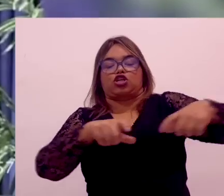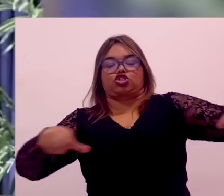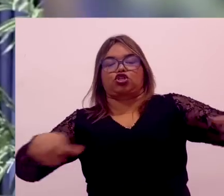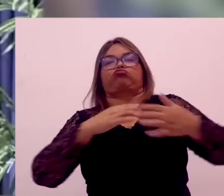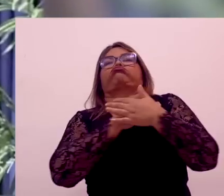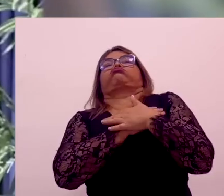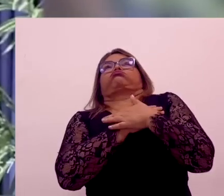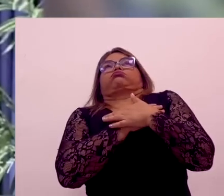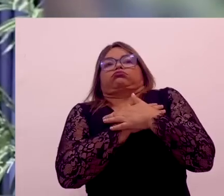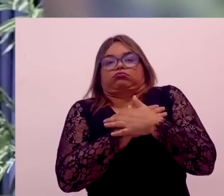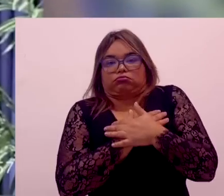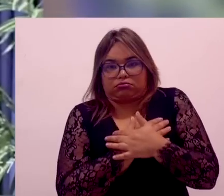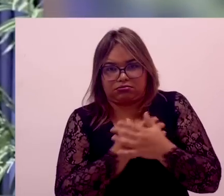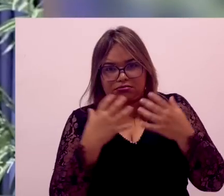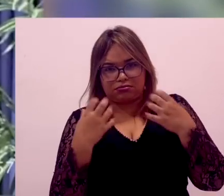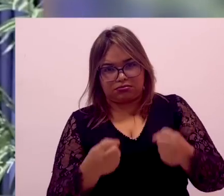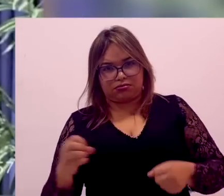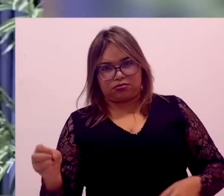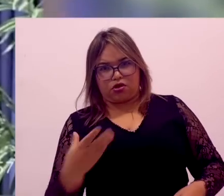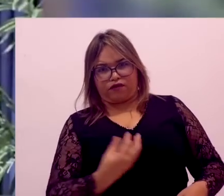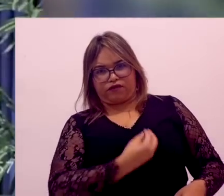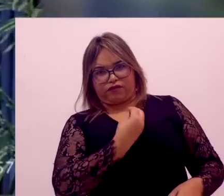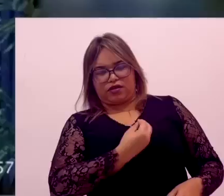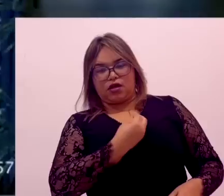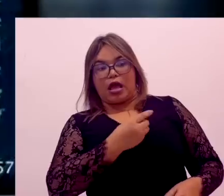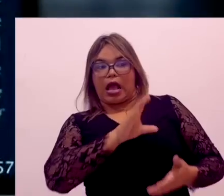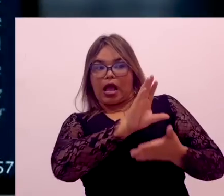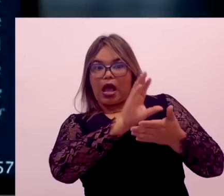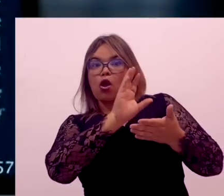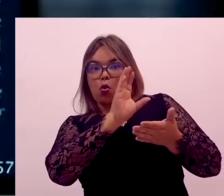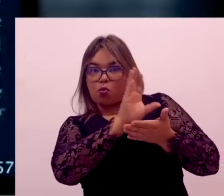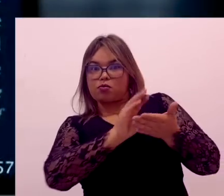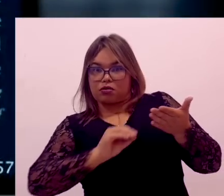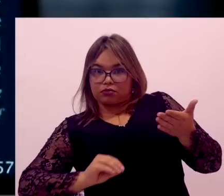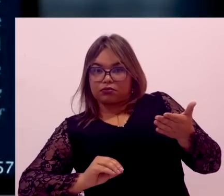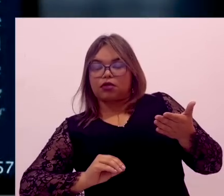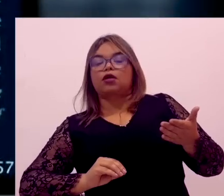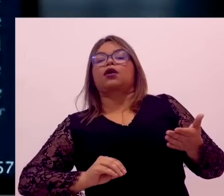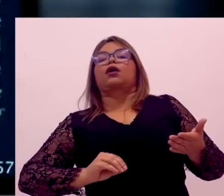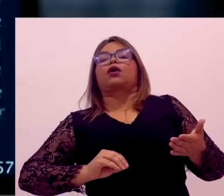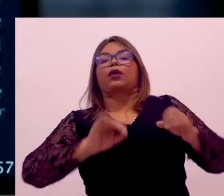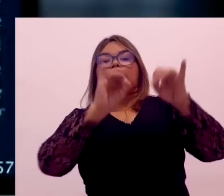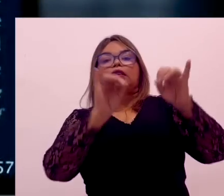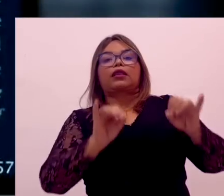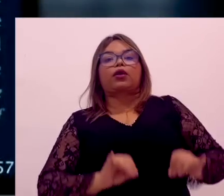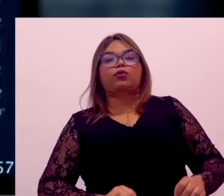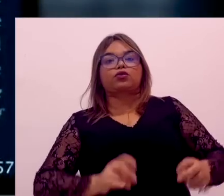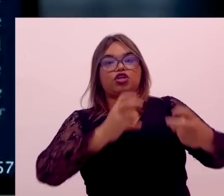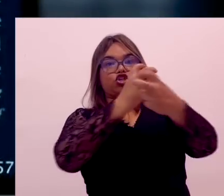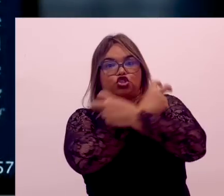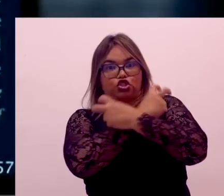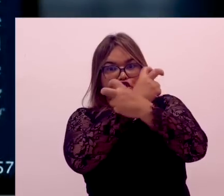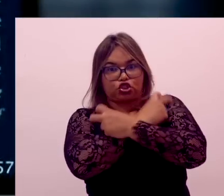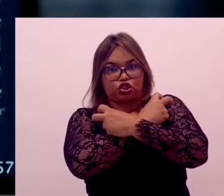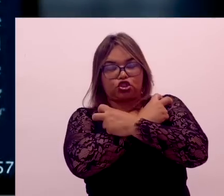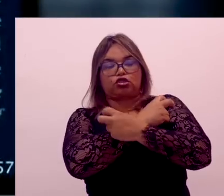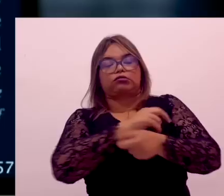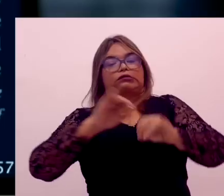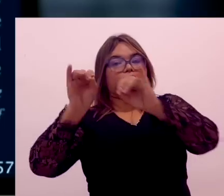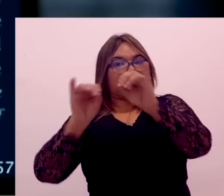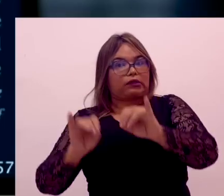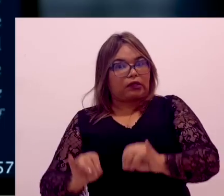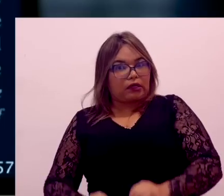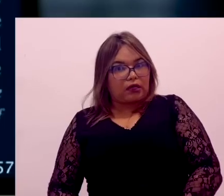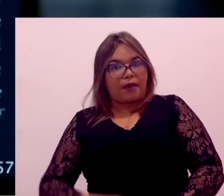egípcios, o Mitra dos persas, o Baco dos gregos, o Dionísio da fraternidade dos artífices e